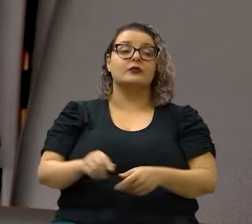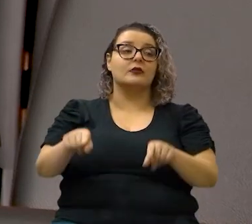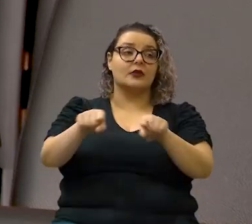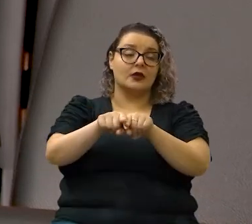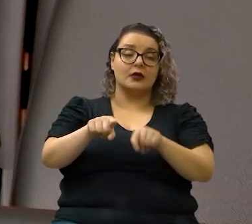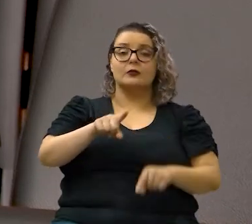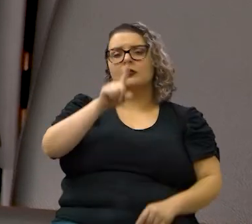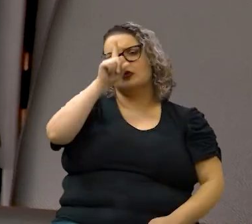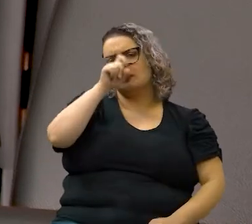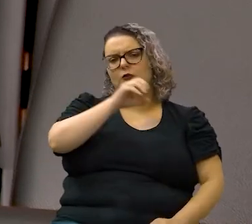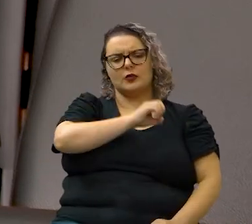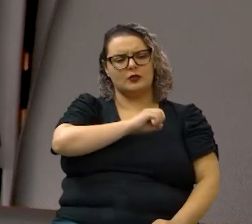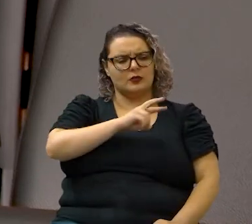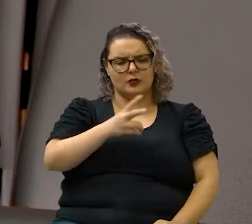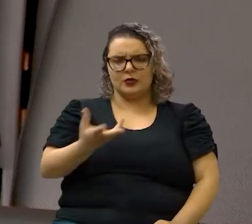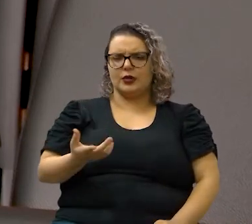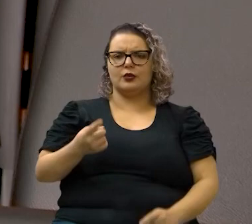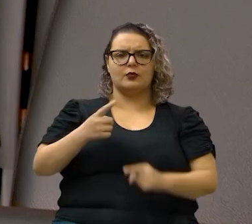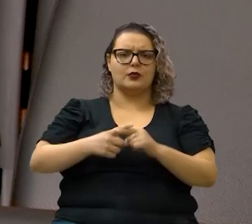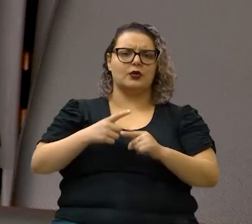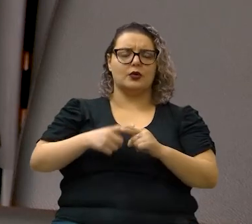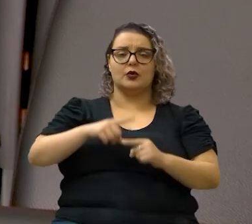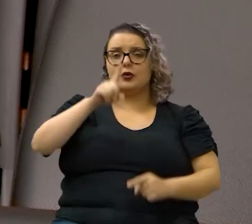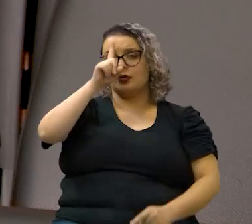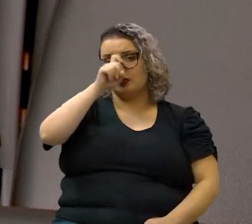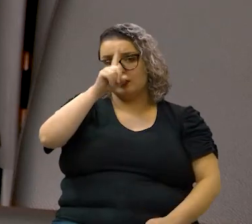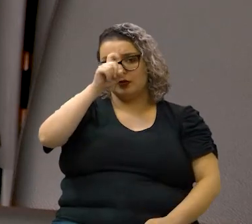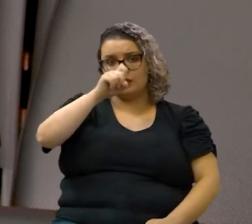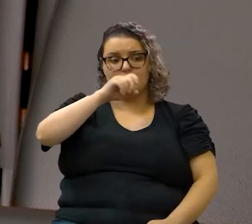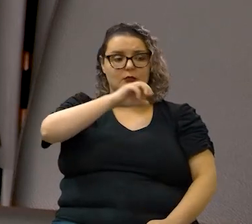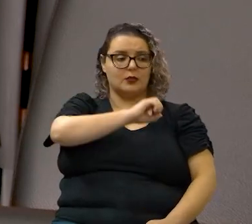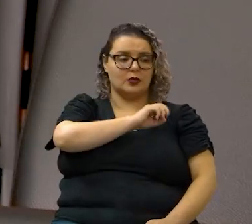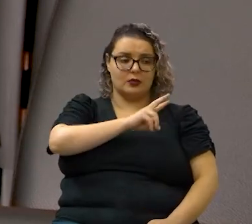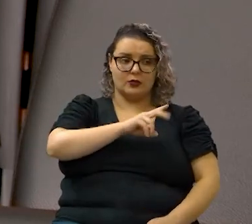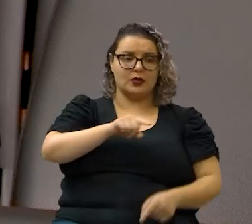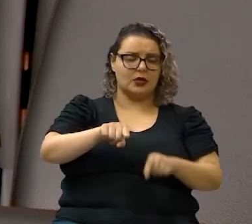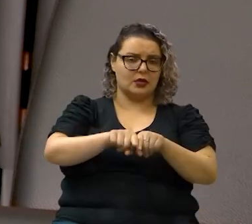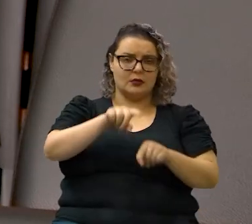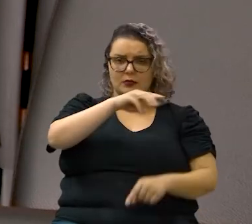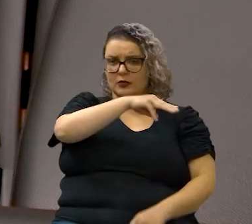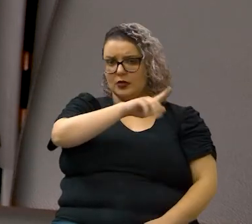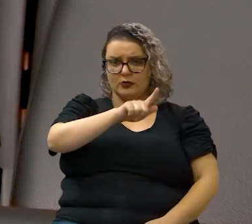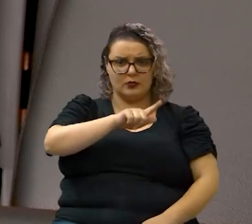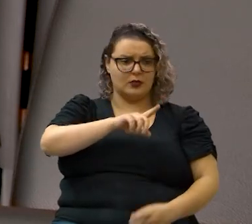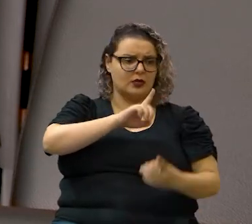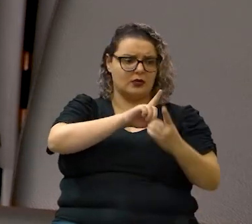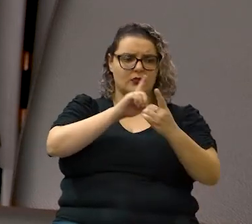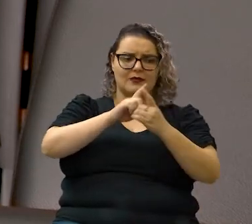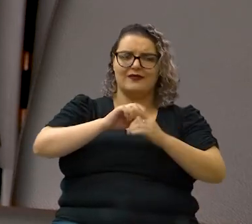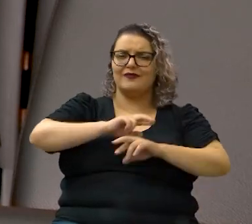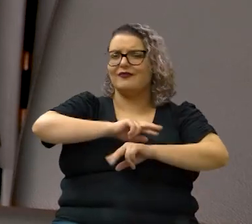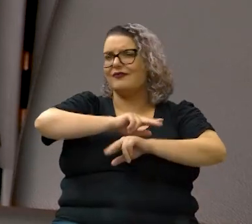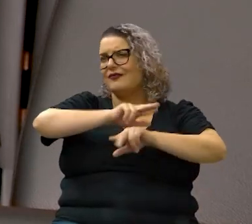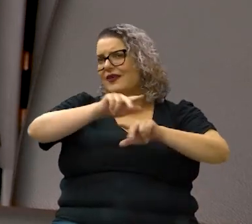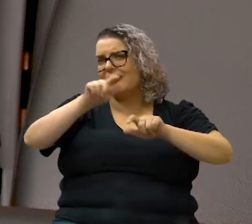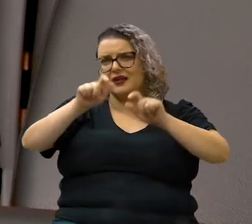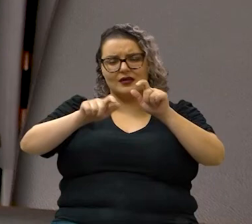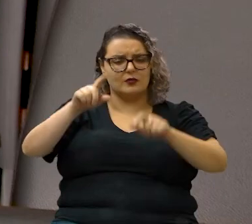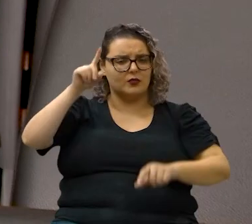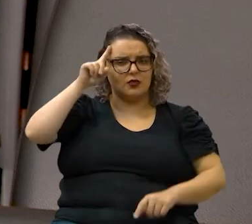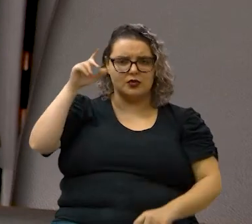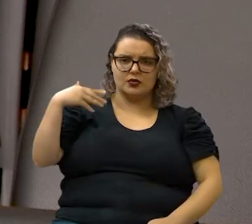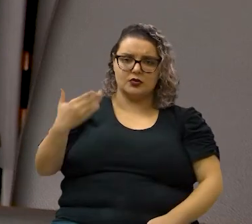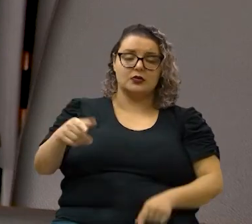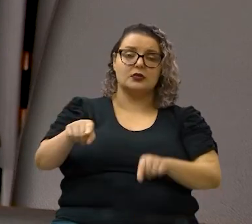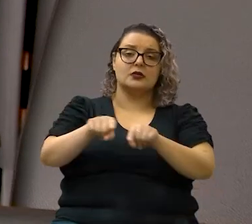E além disso, o Hospital Ouro Verde, porque o Hospital Ouro Verde e o Hospital Mário Gatti atendem milhares de pessoas todos os dias,